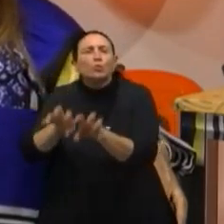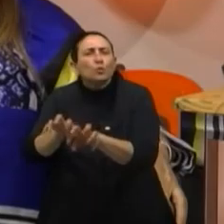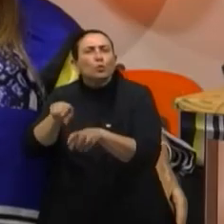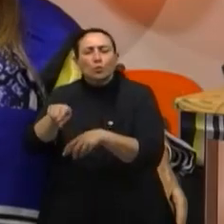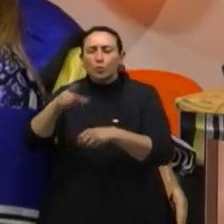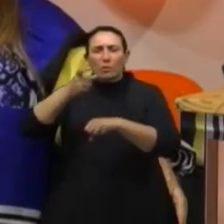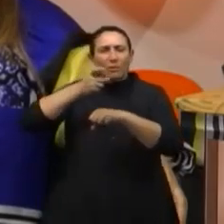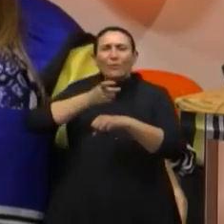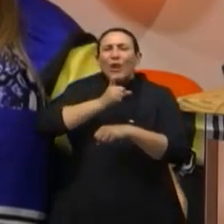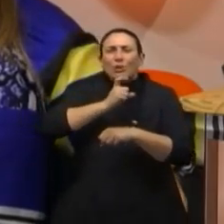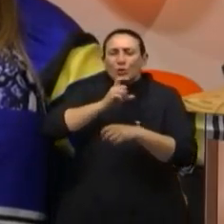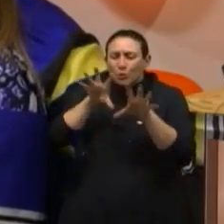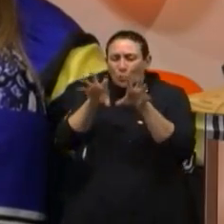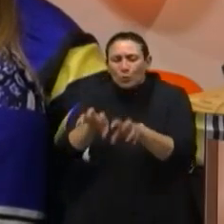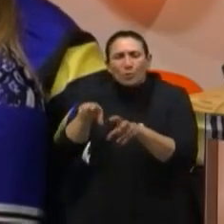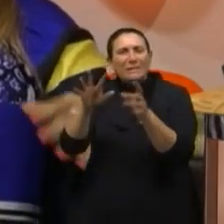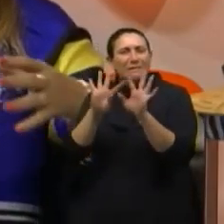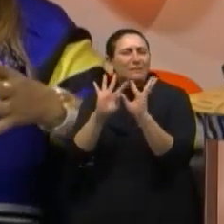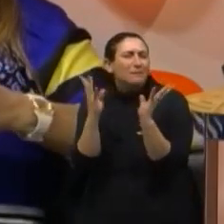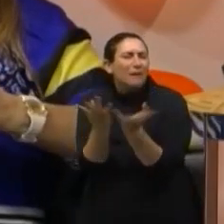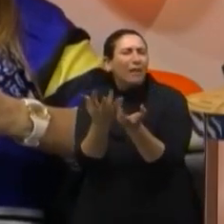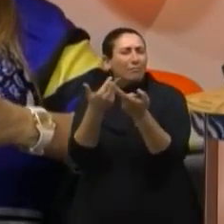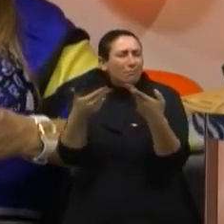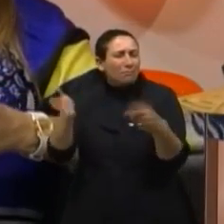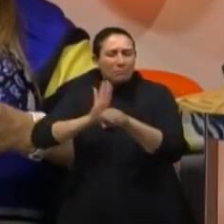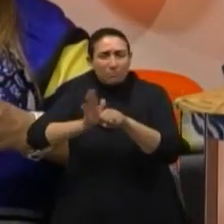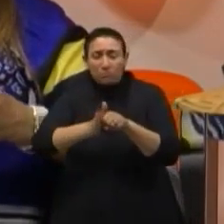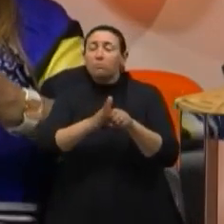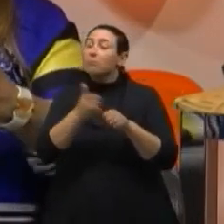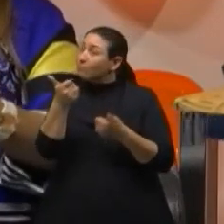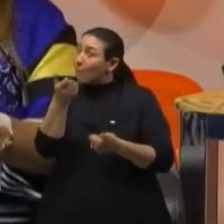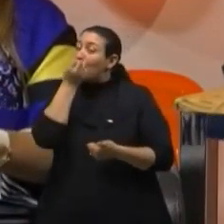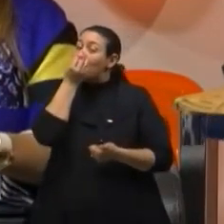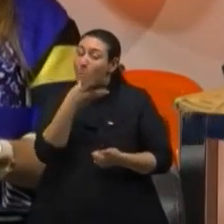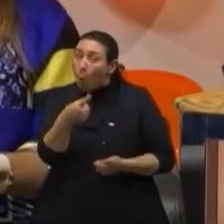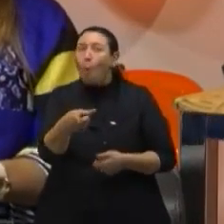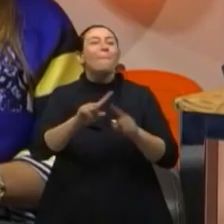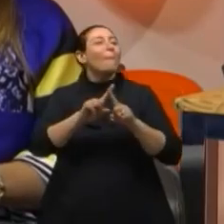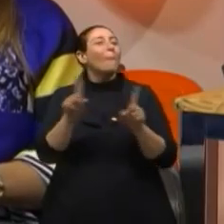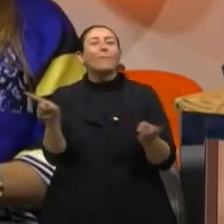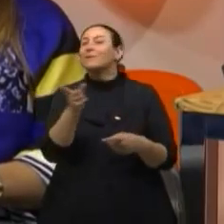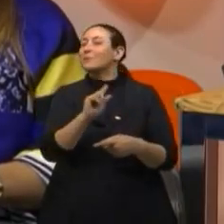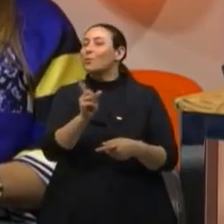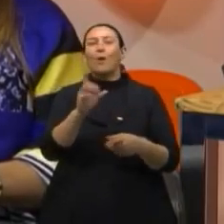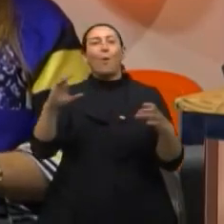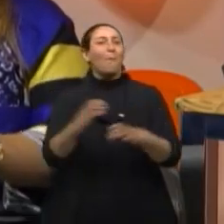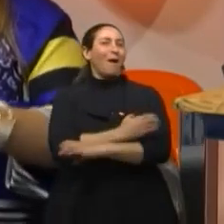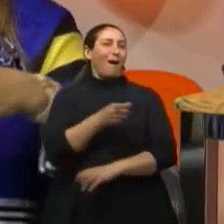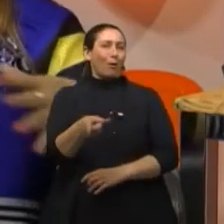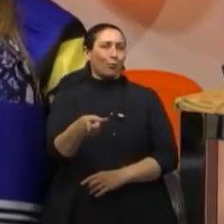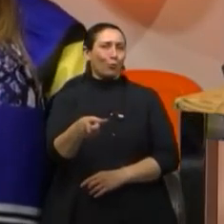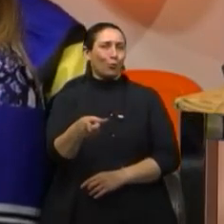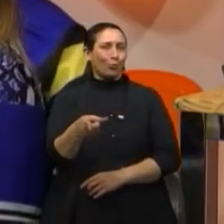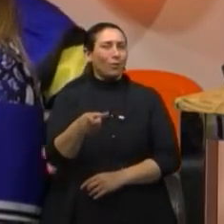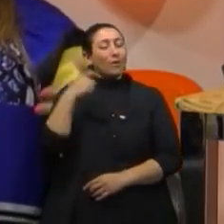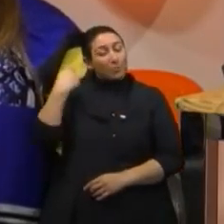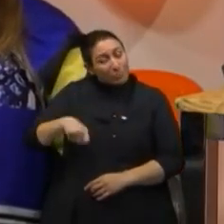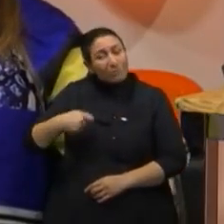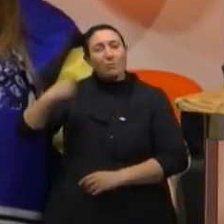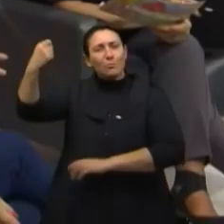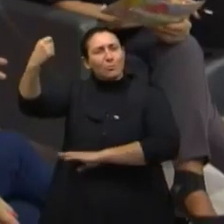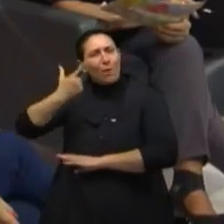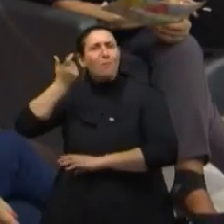biodisponibilidade não é a mesma biodisponibilidade é Aquela quantidade que vai ser absorvida pro organismo ah entendi é então